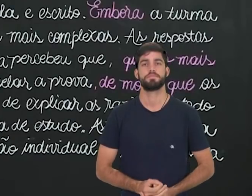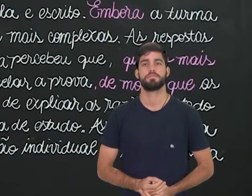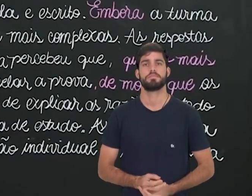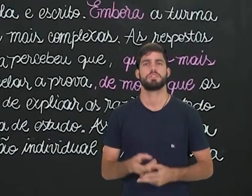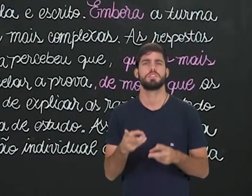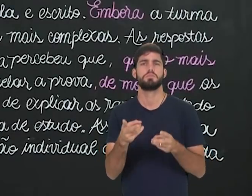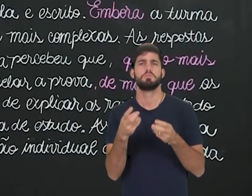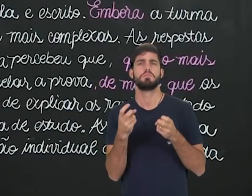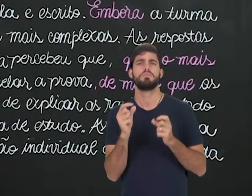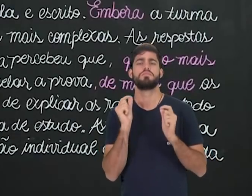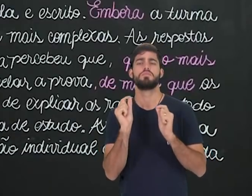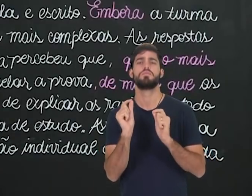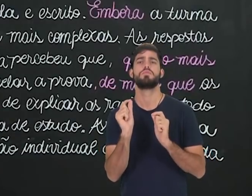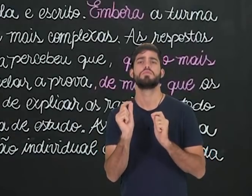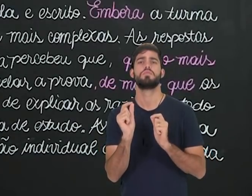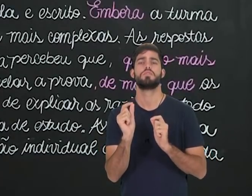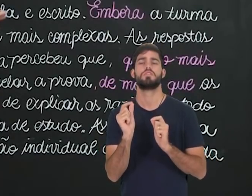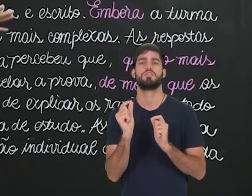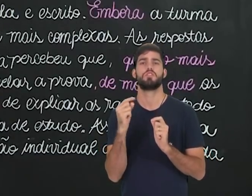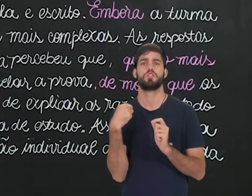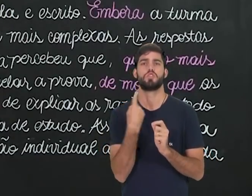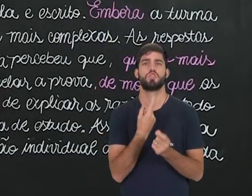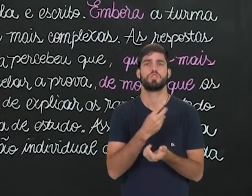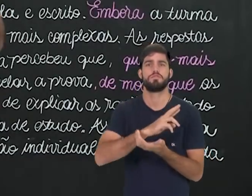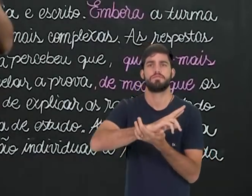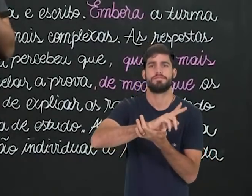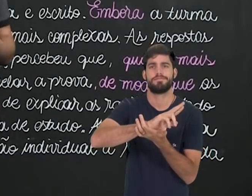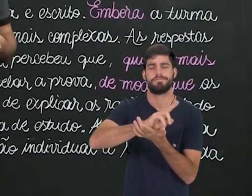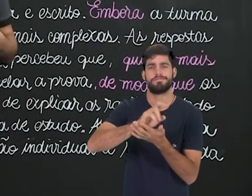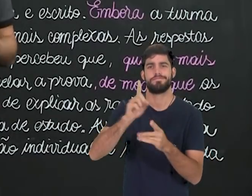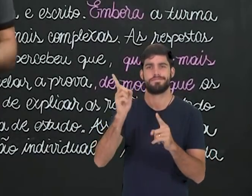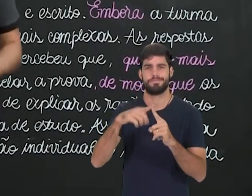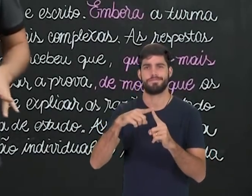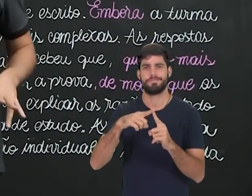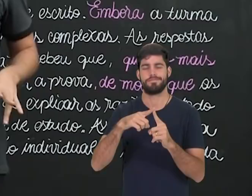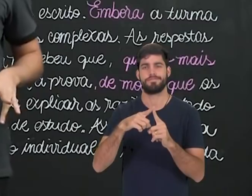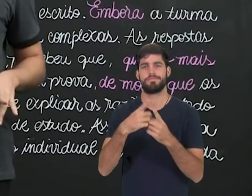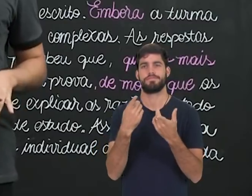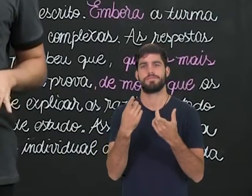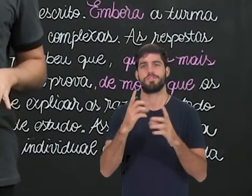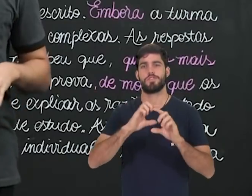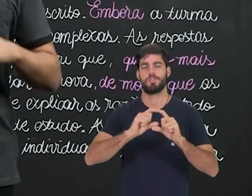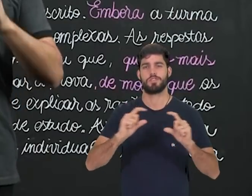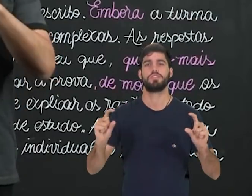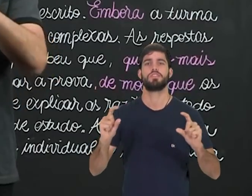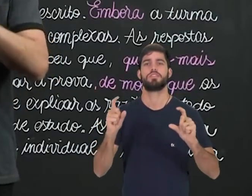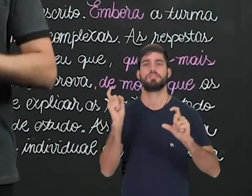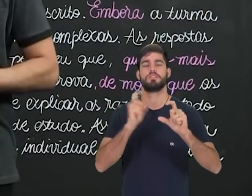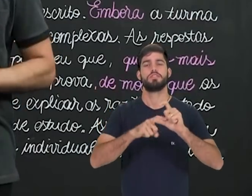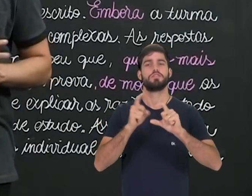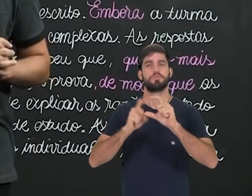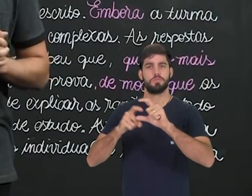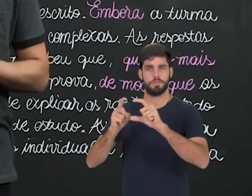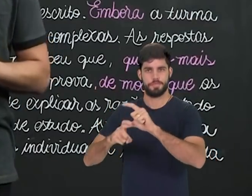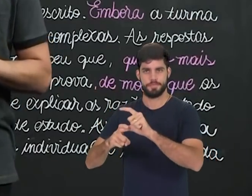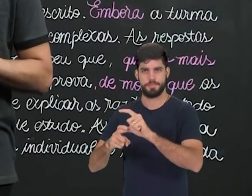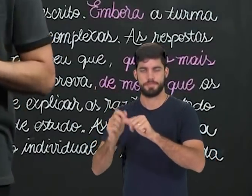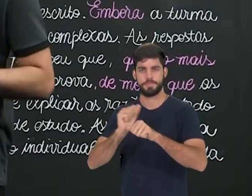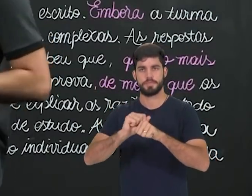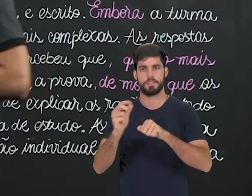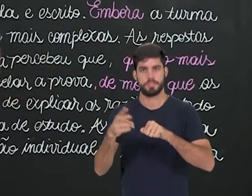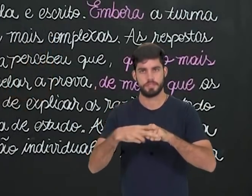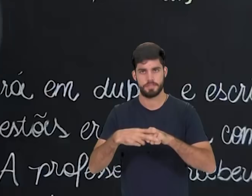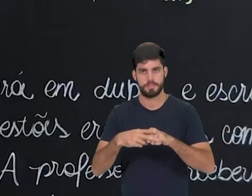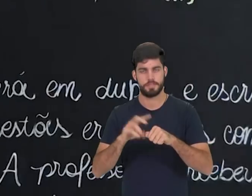a gente tem vários tipos de orações subordinadas adverbiais. Vamos estudar a aplicabilidade de cada